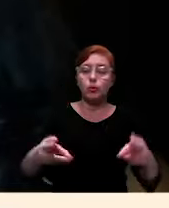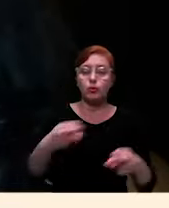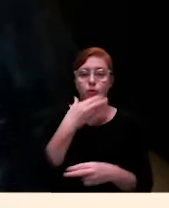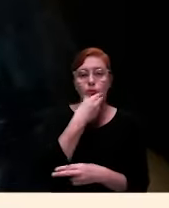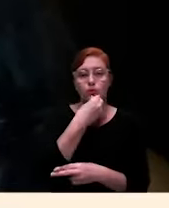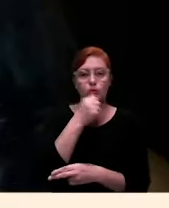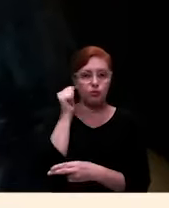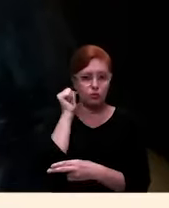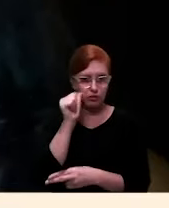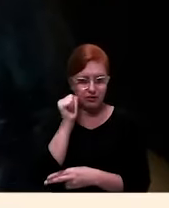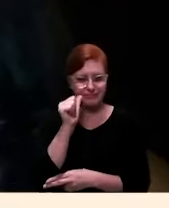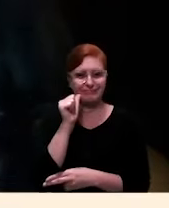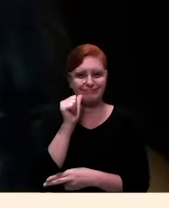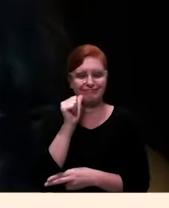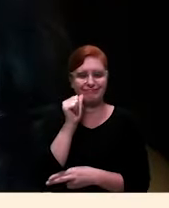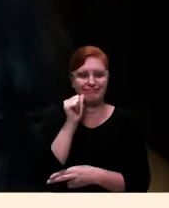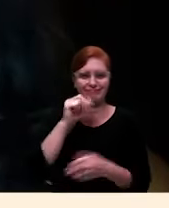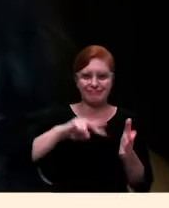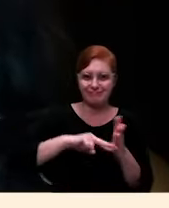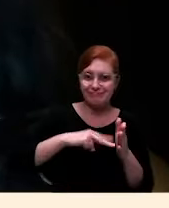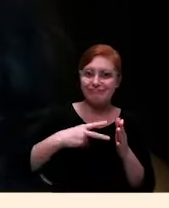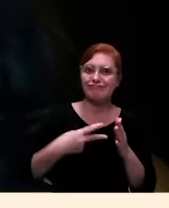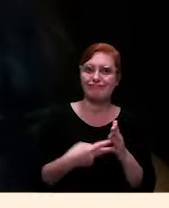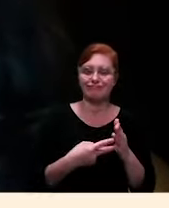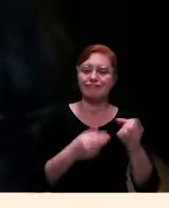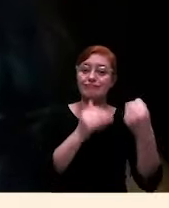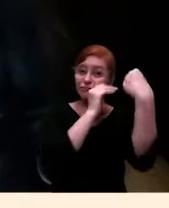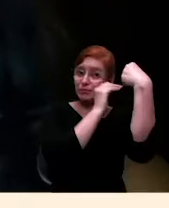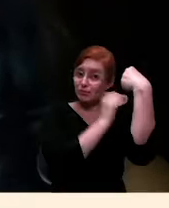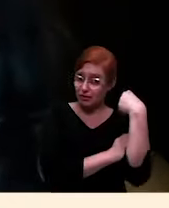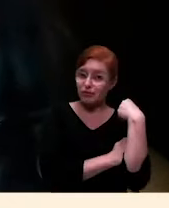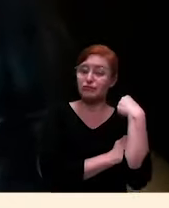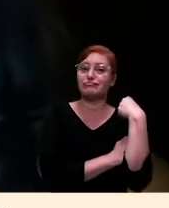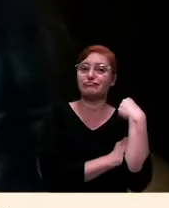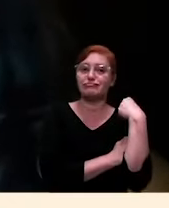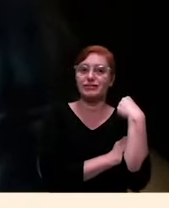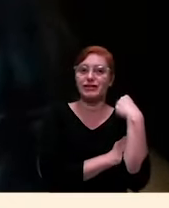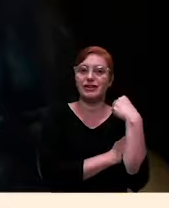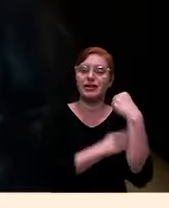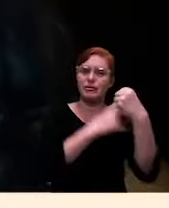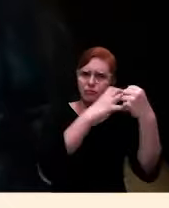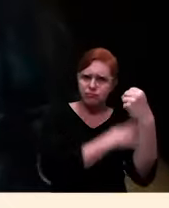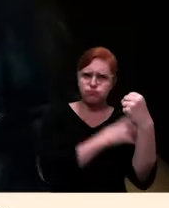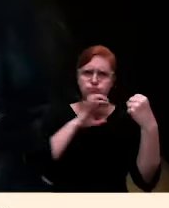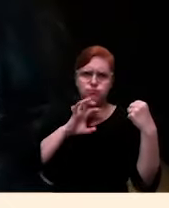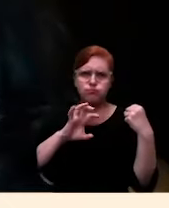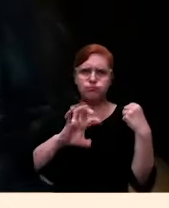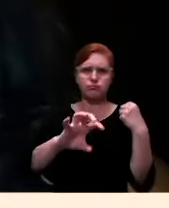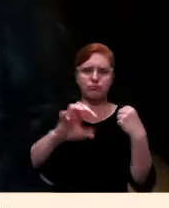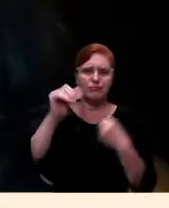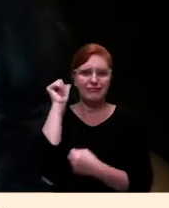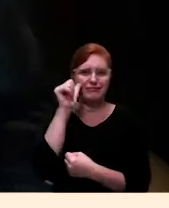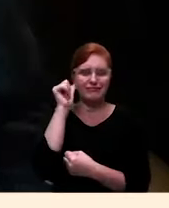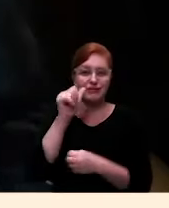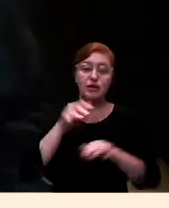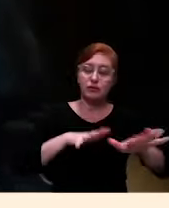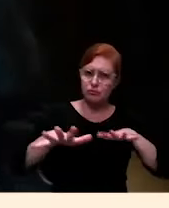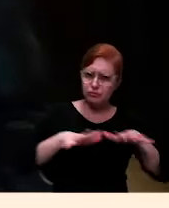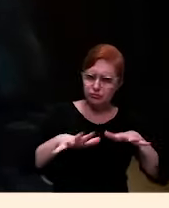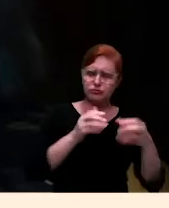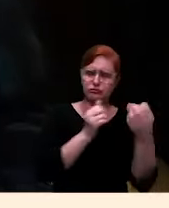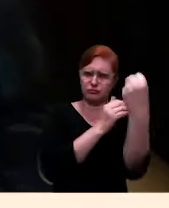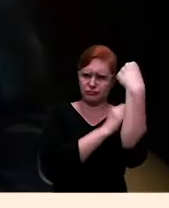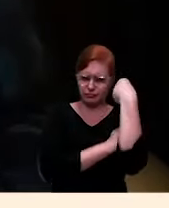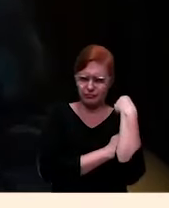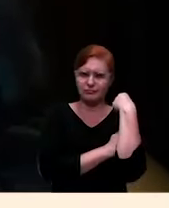iguais entre homens e mulheres. É isso. Tipo, feminismo é isso, empoderamento feminino. O